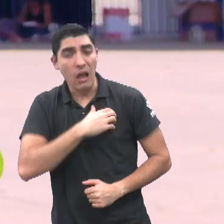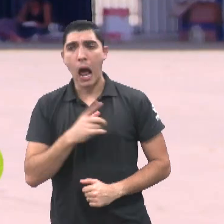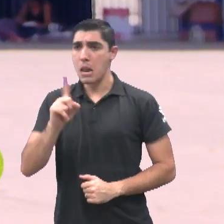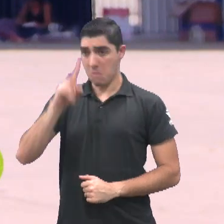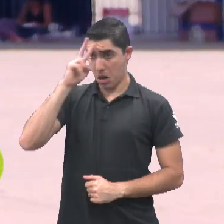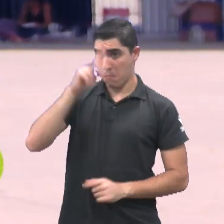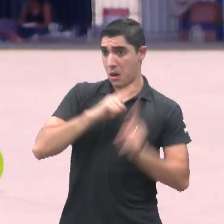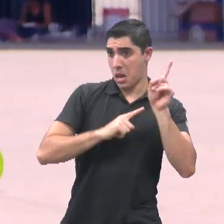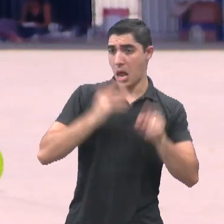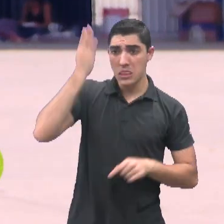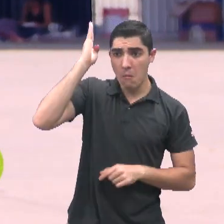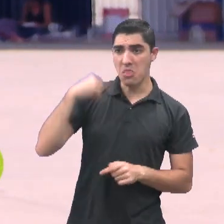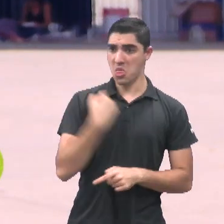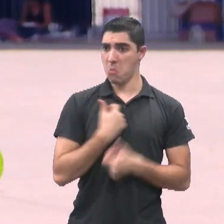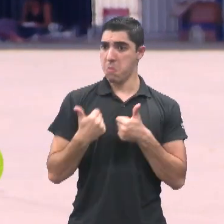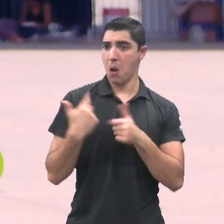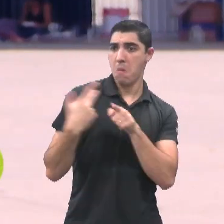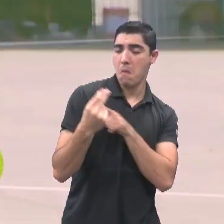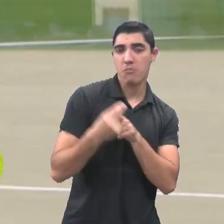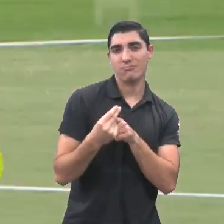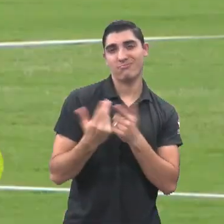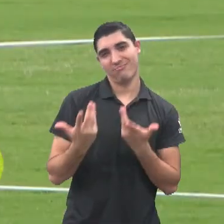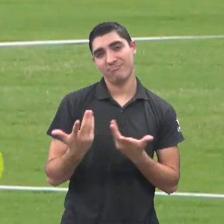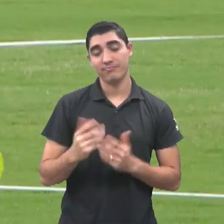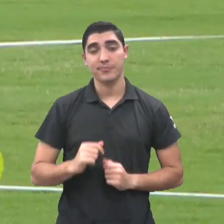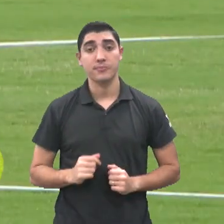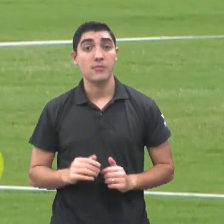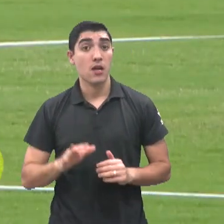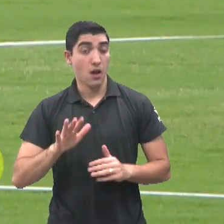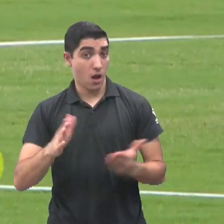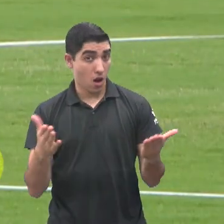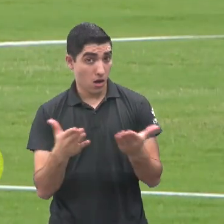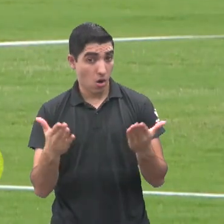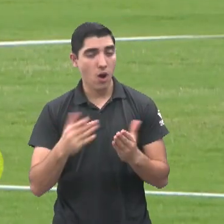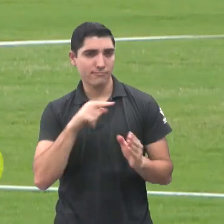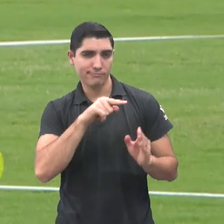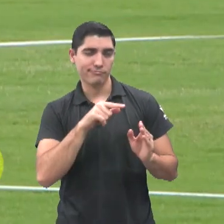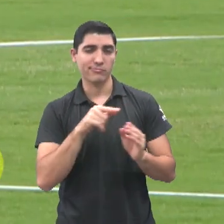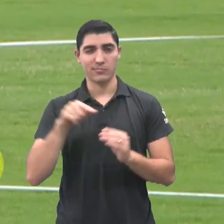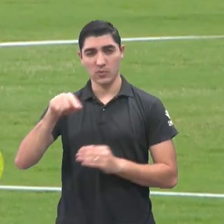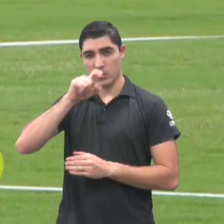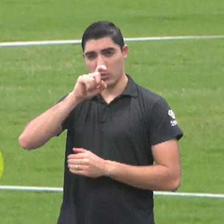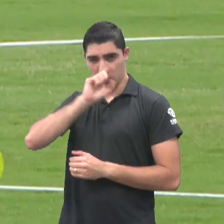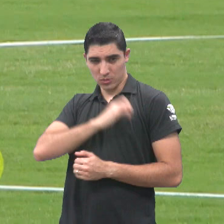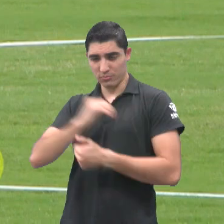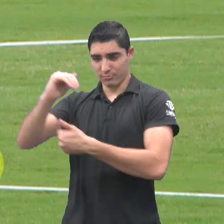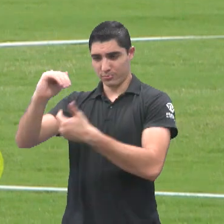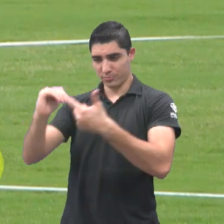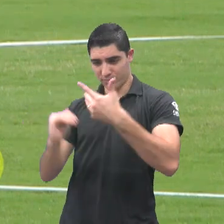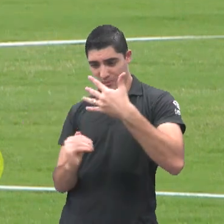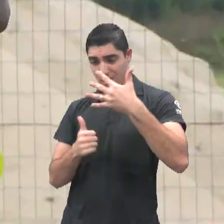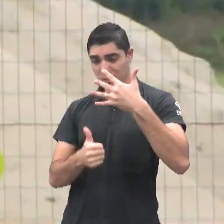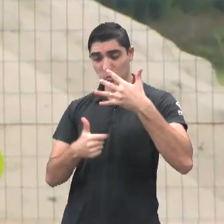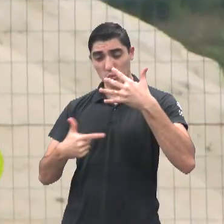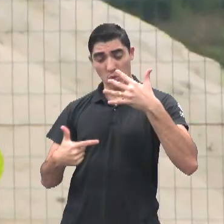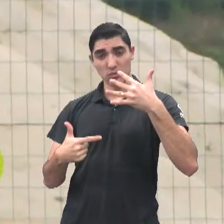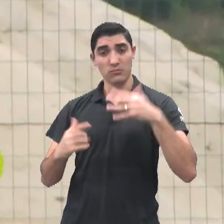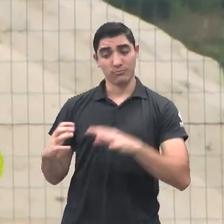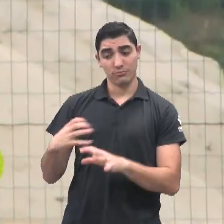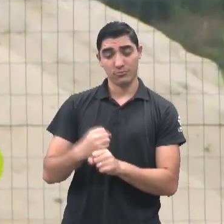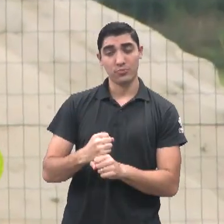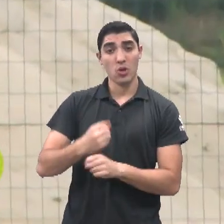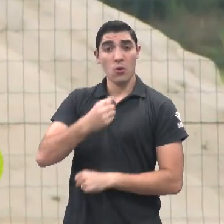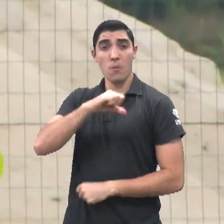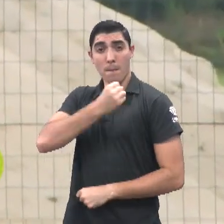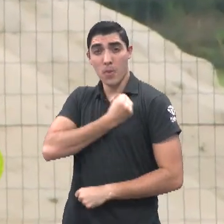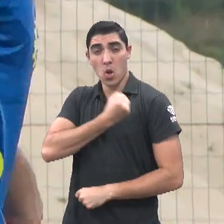repeti-lo em praticamente nenhum outro momento da competição. Ele deixa a Águia do Vale na 12ª posição da Série A2 com 9 pontos. Ao